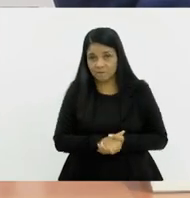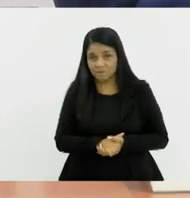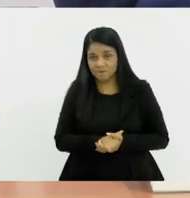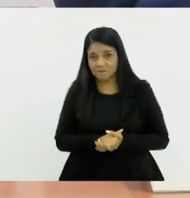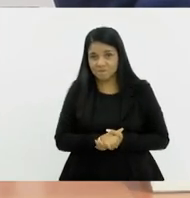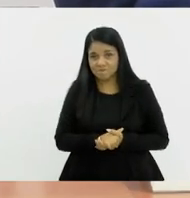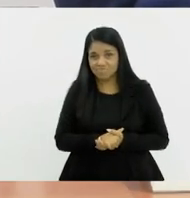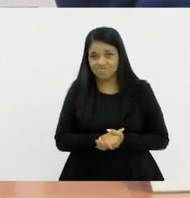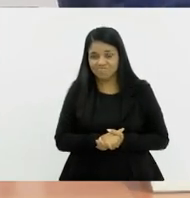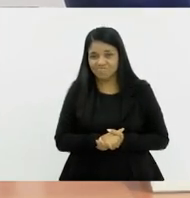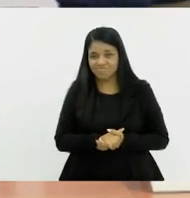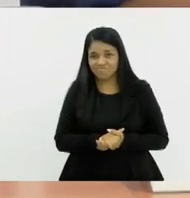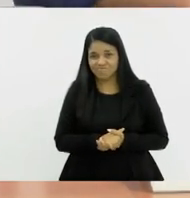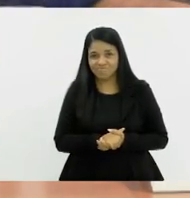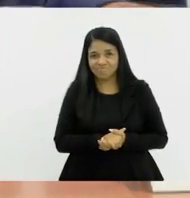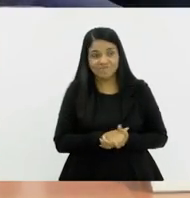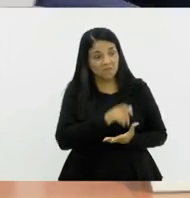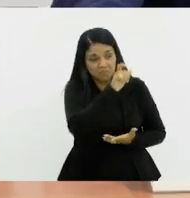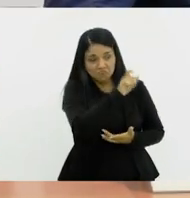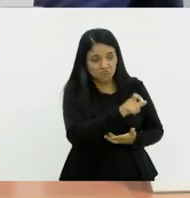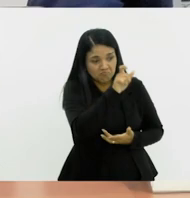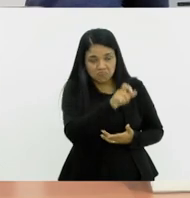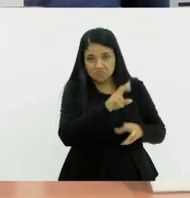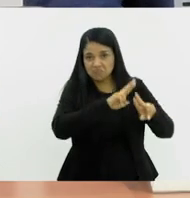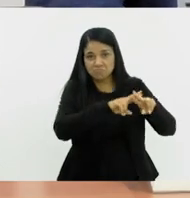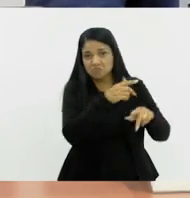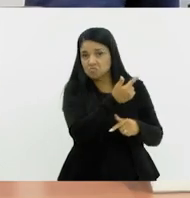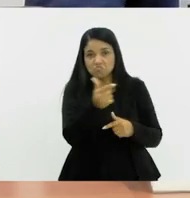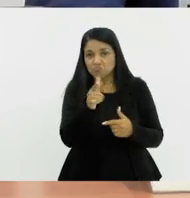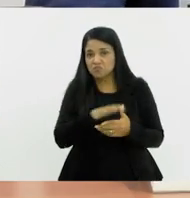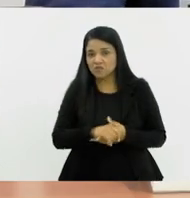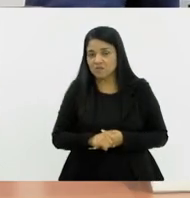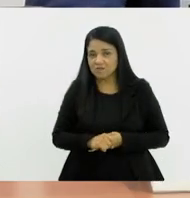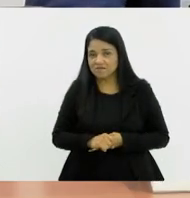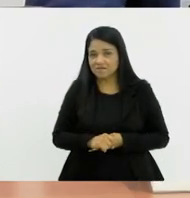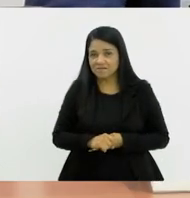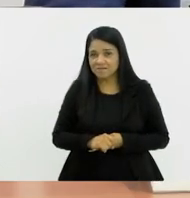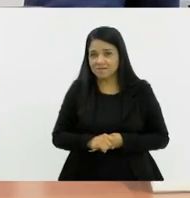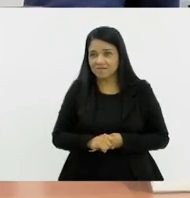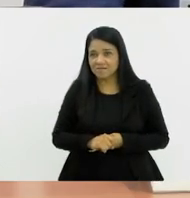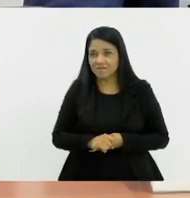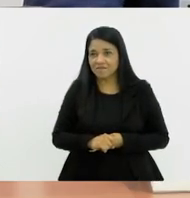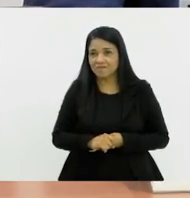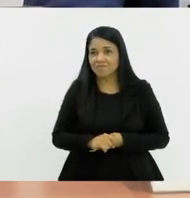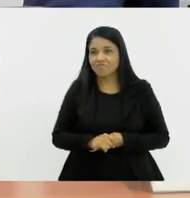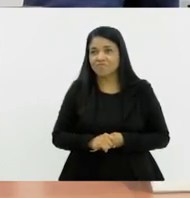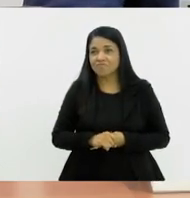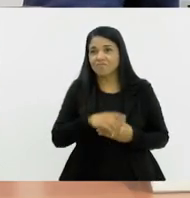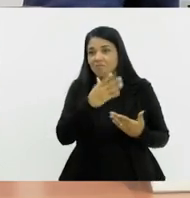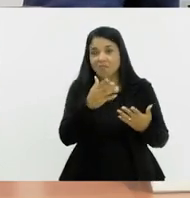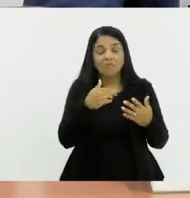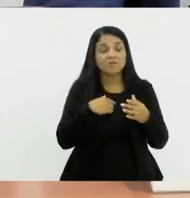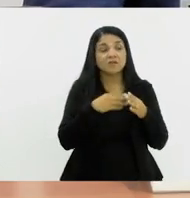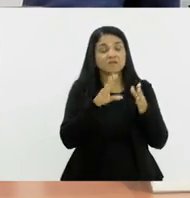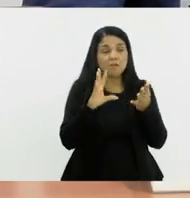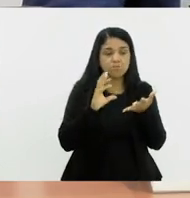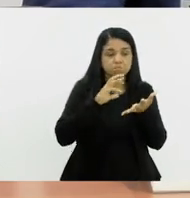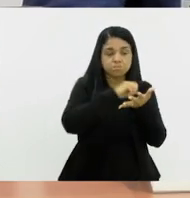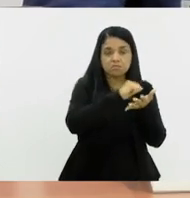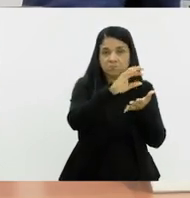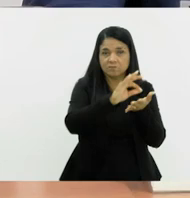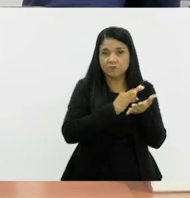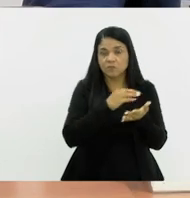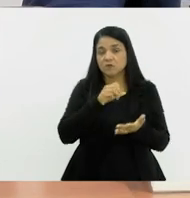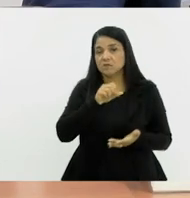a apresentação de presos para esse serviço específico. É como se não soubesse, eles ficavam sendo inseridos no CIGEG para atendimento extramuros